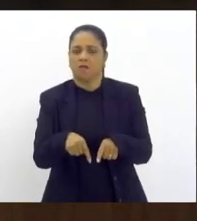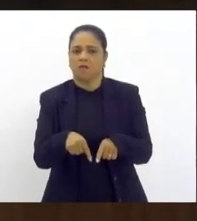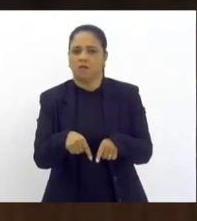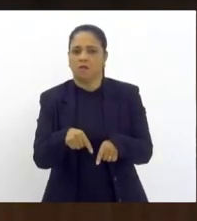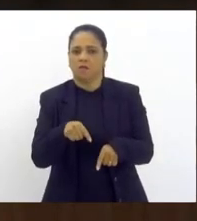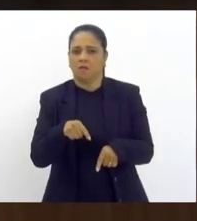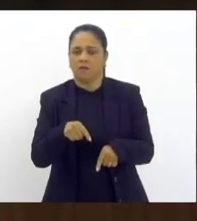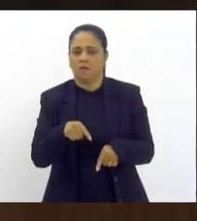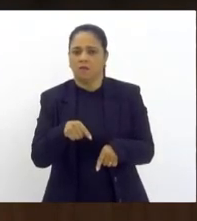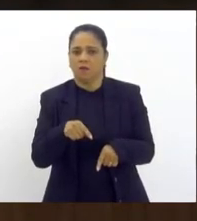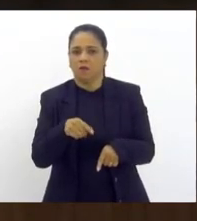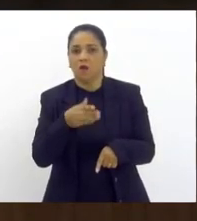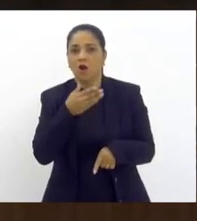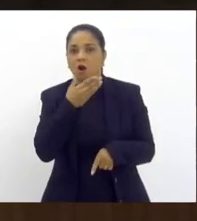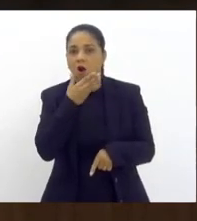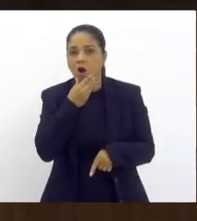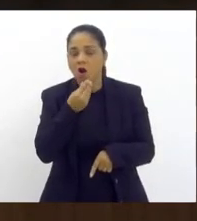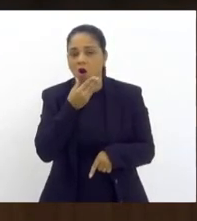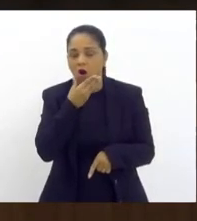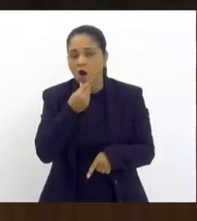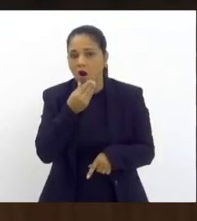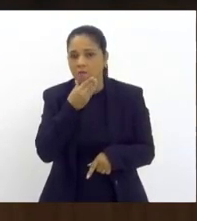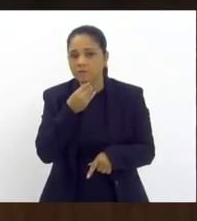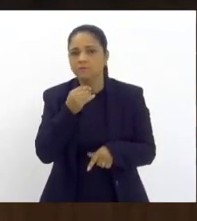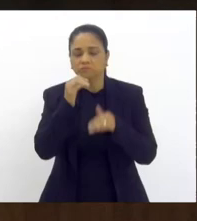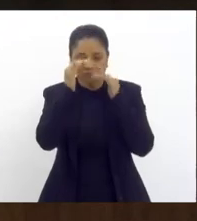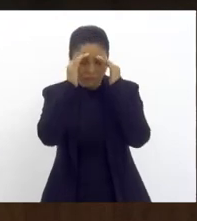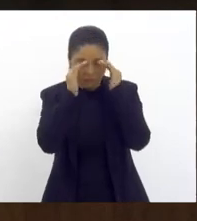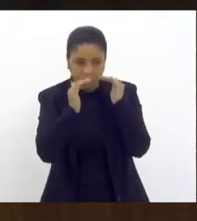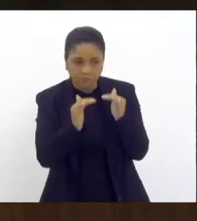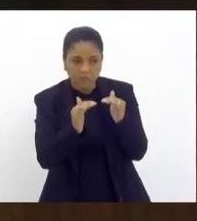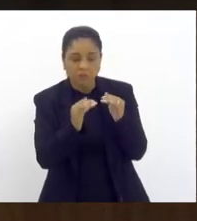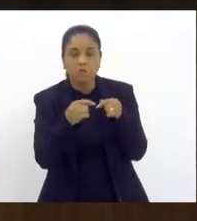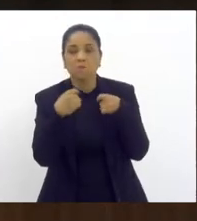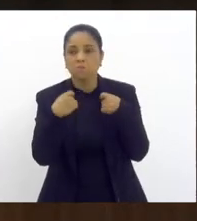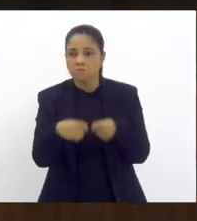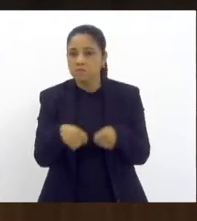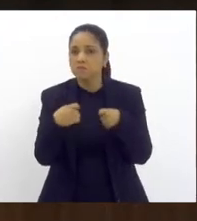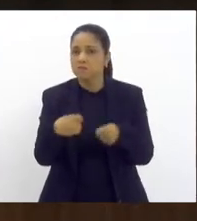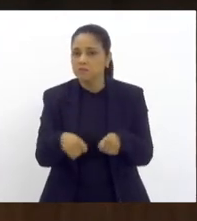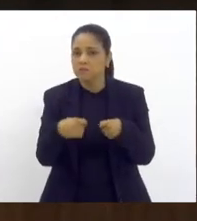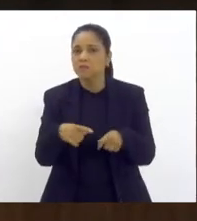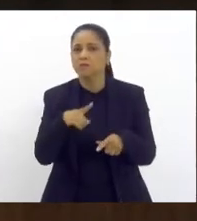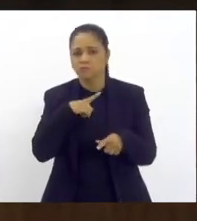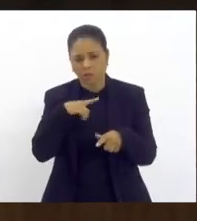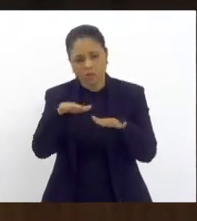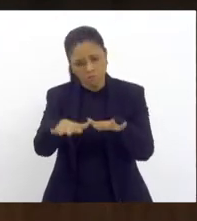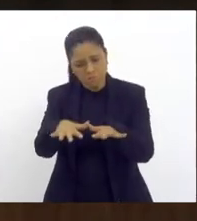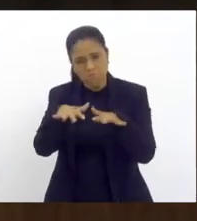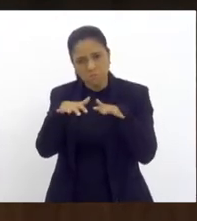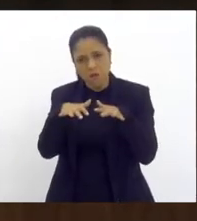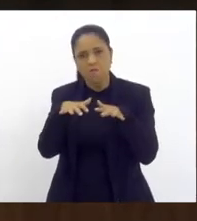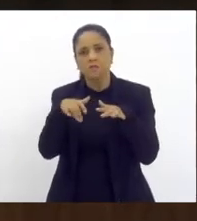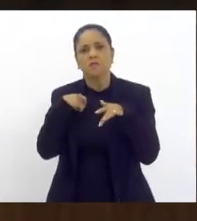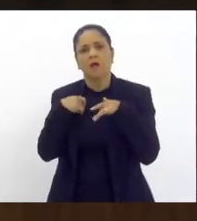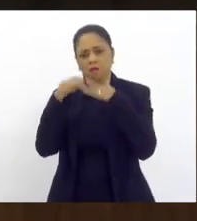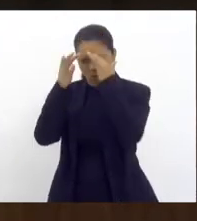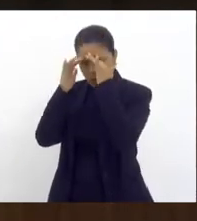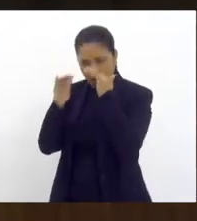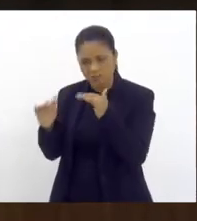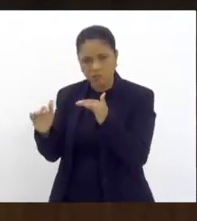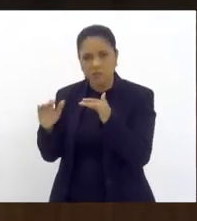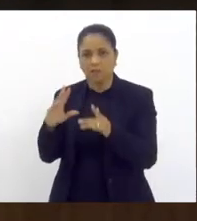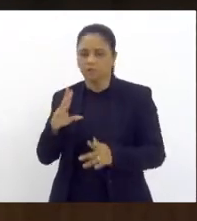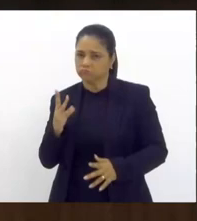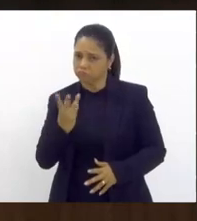biologicamente falando, homens. Seu respeito, lógico que respeito, nós temos uma parlamentar que eu respeito, fui conversar,